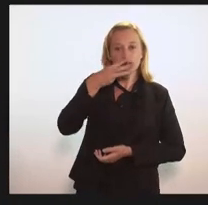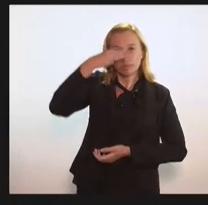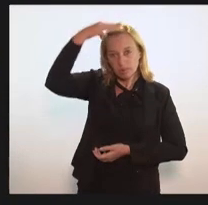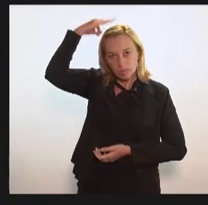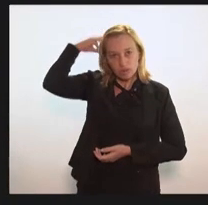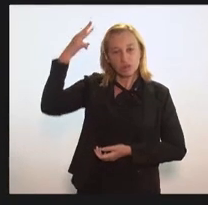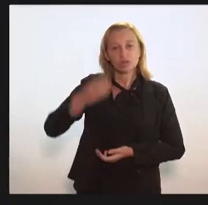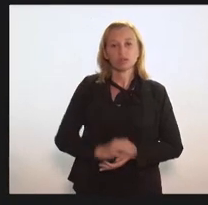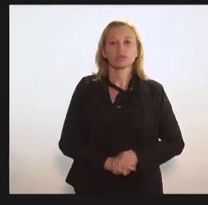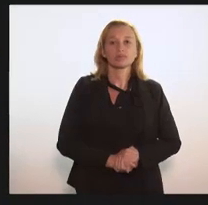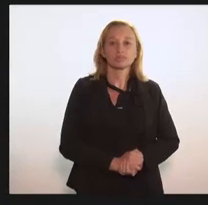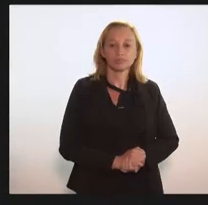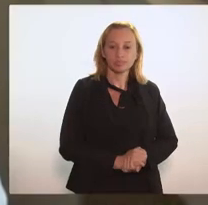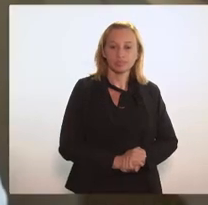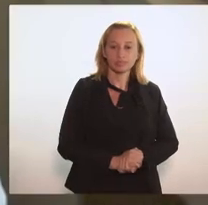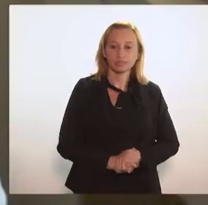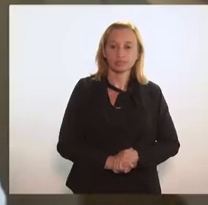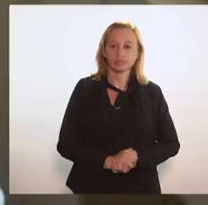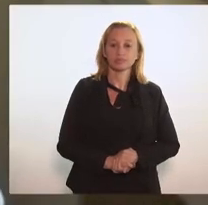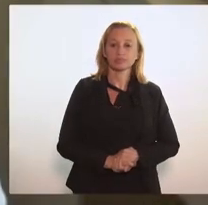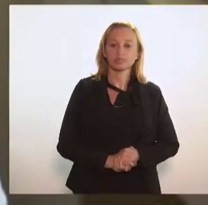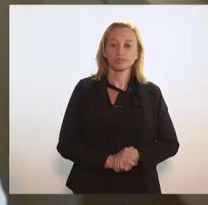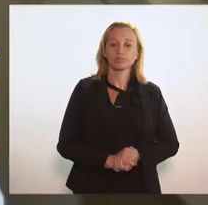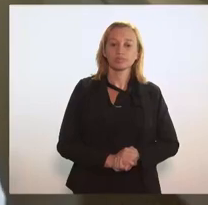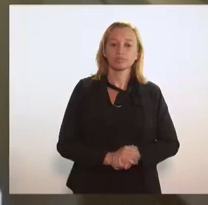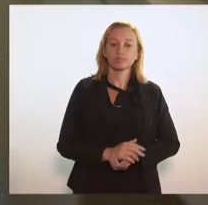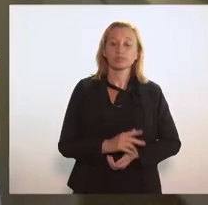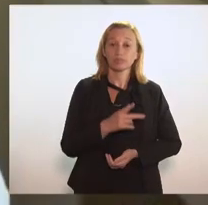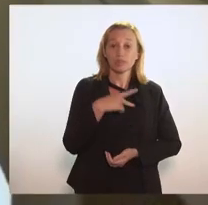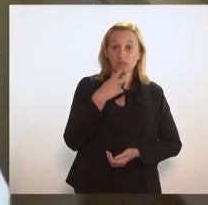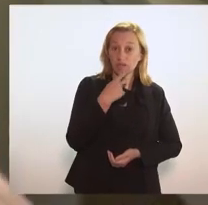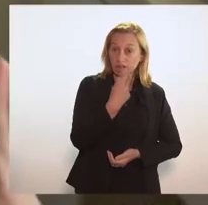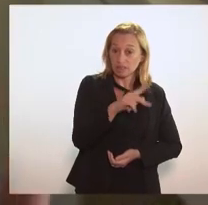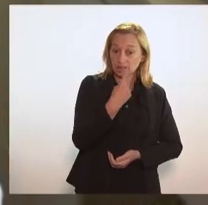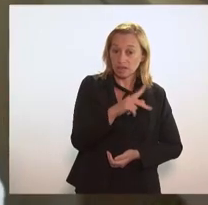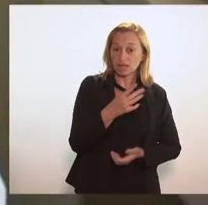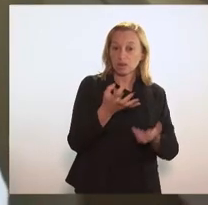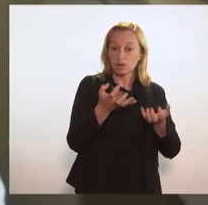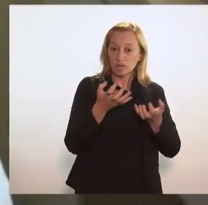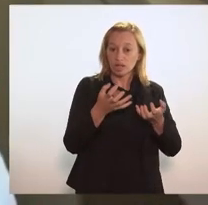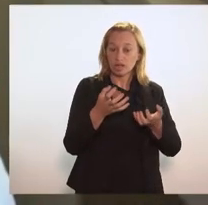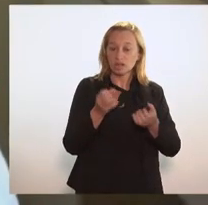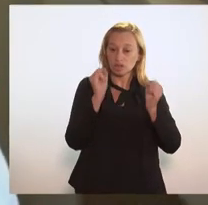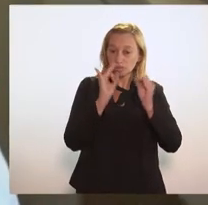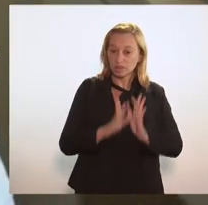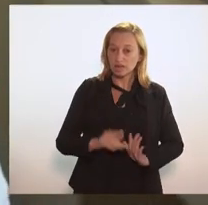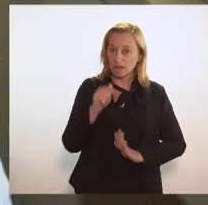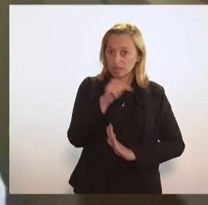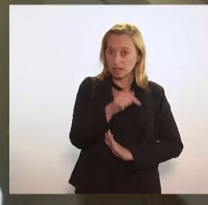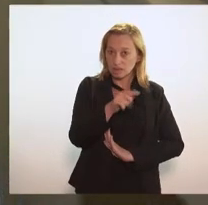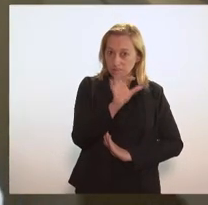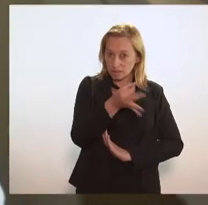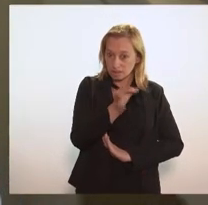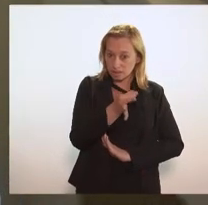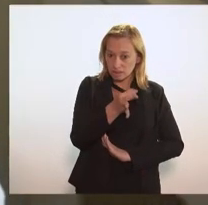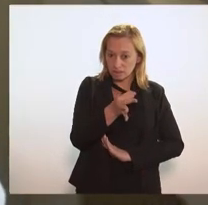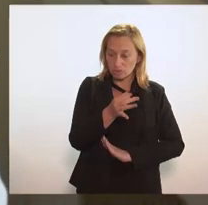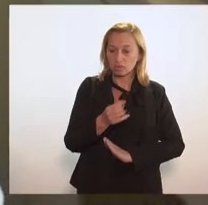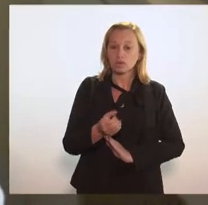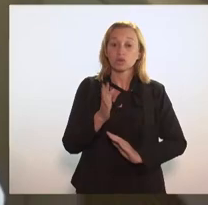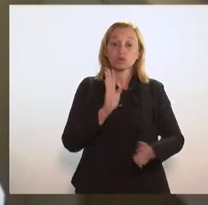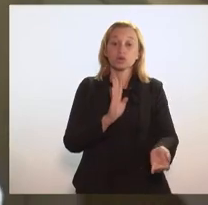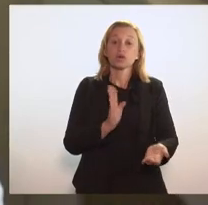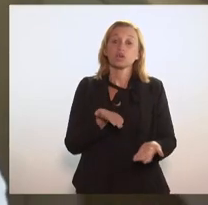e o negócio parecer dele que eu quero fundamental claramente os